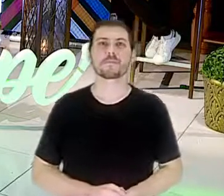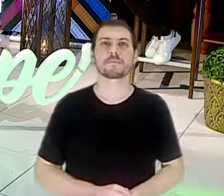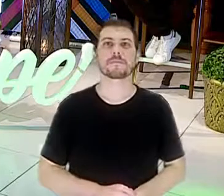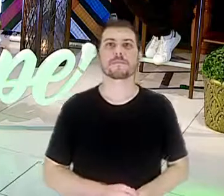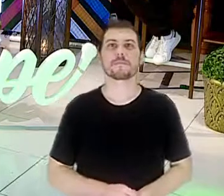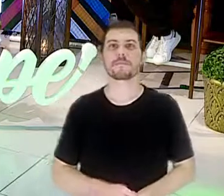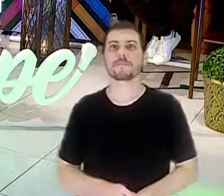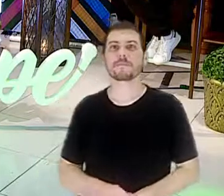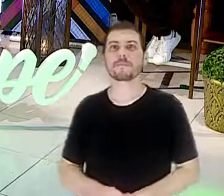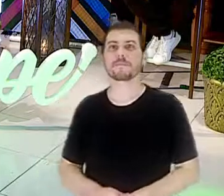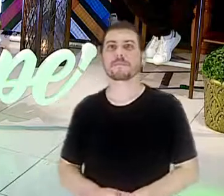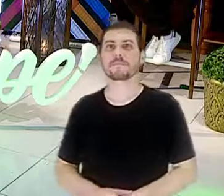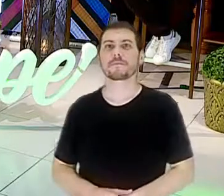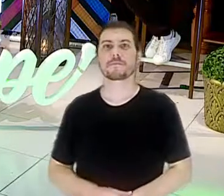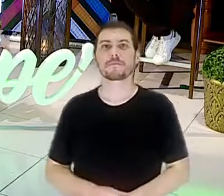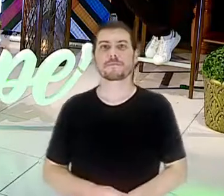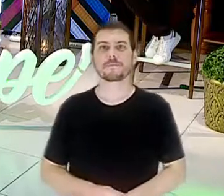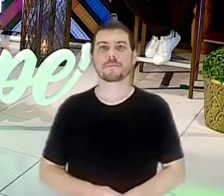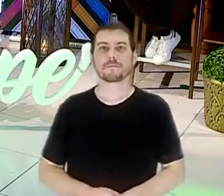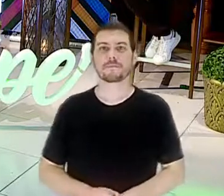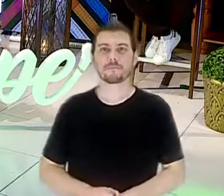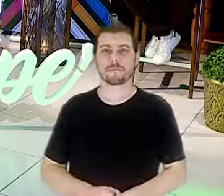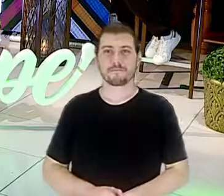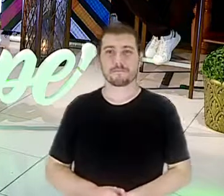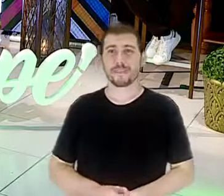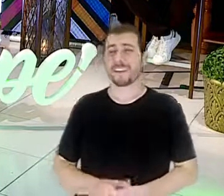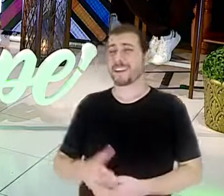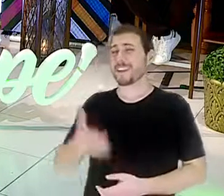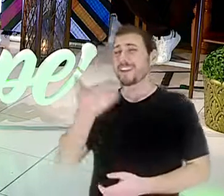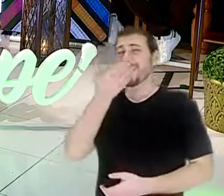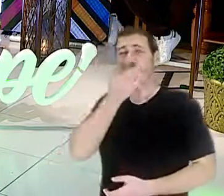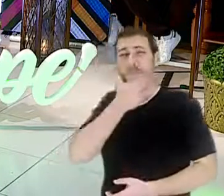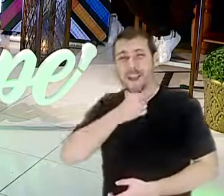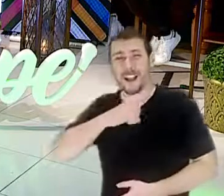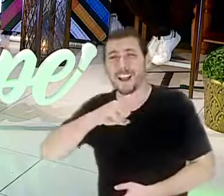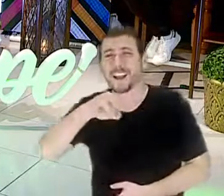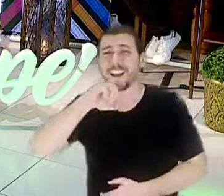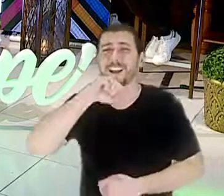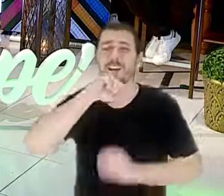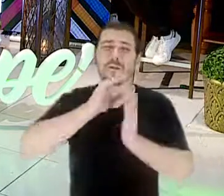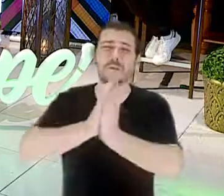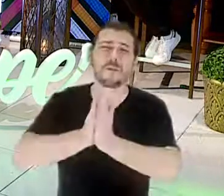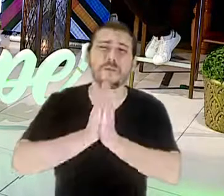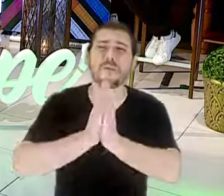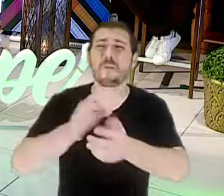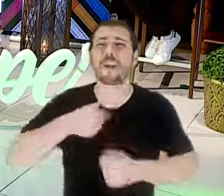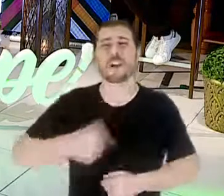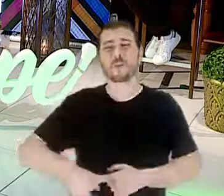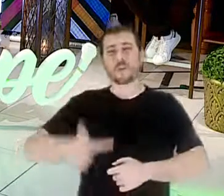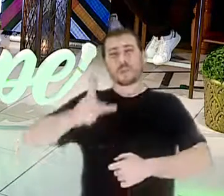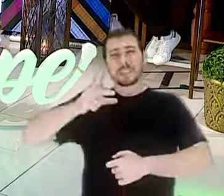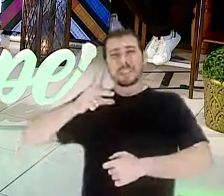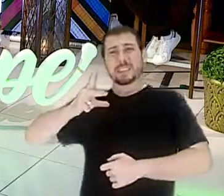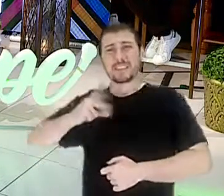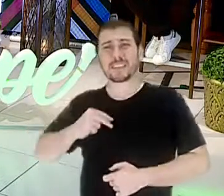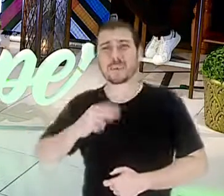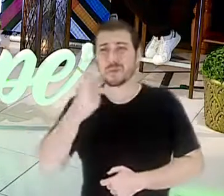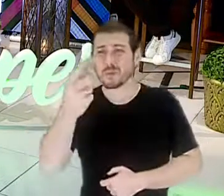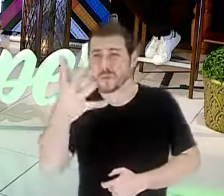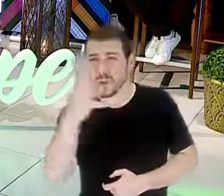Canta comigo. Pai, eu sei que já não mereço